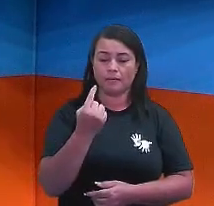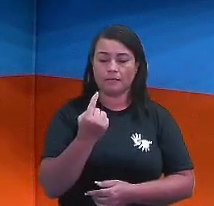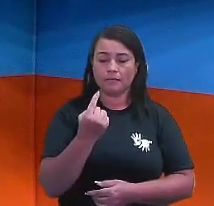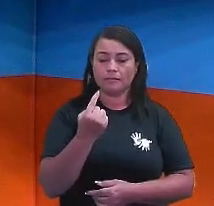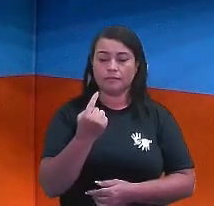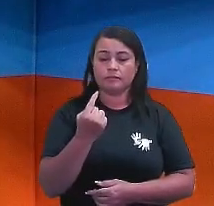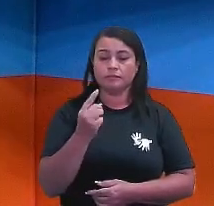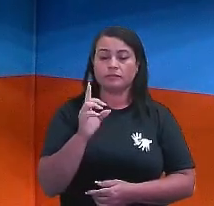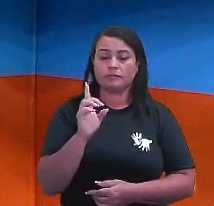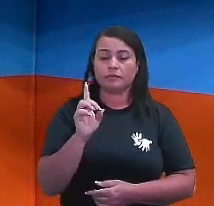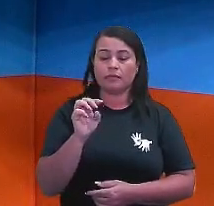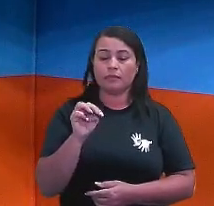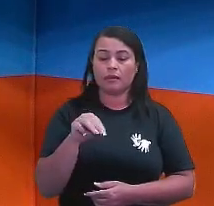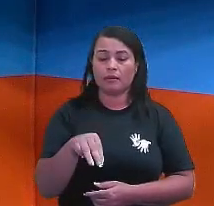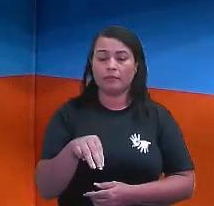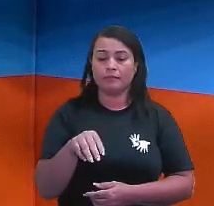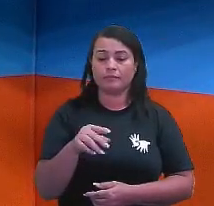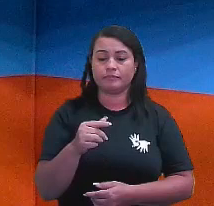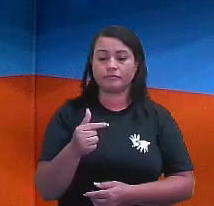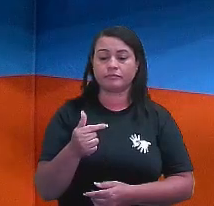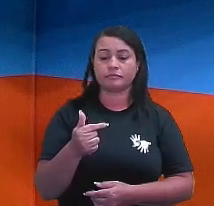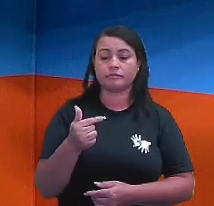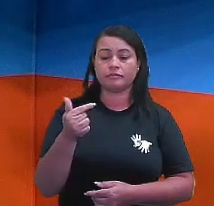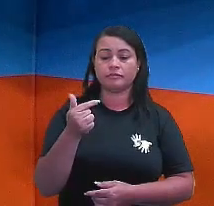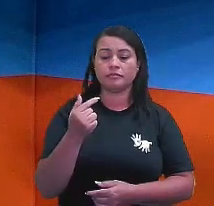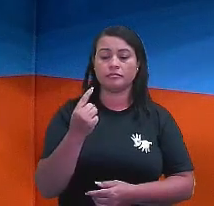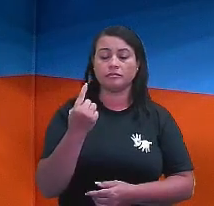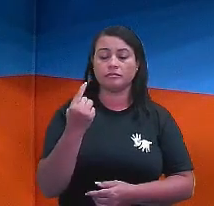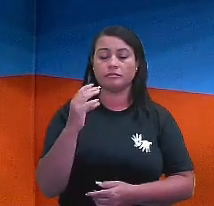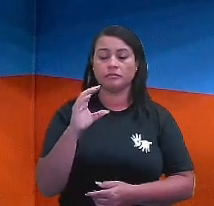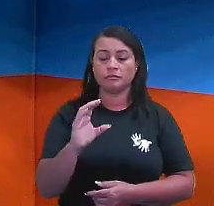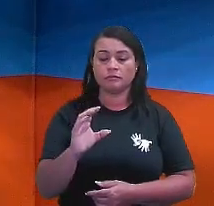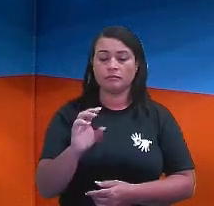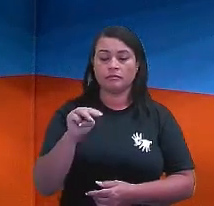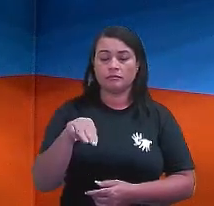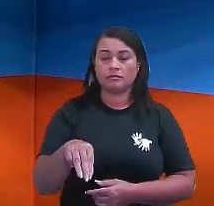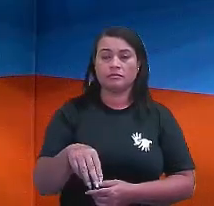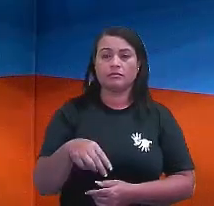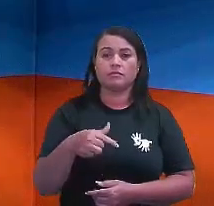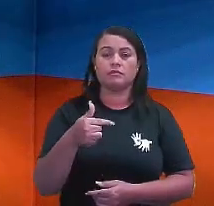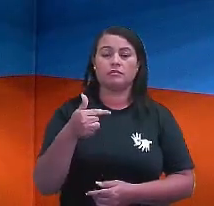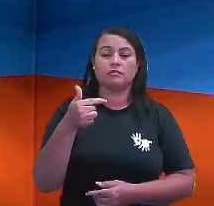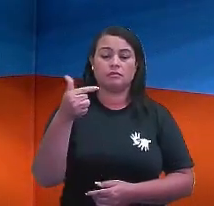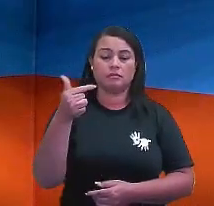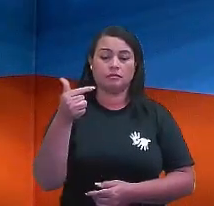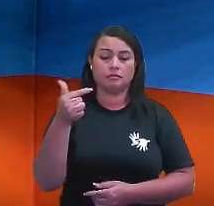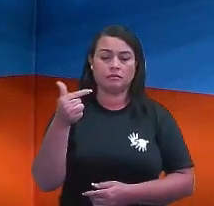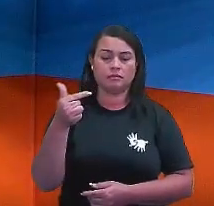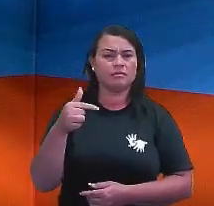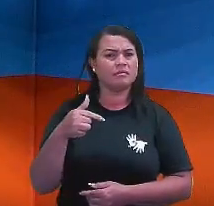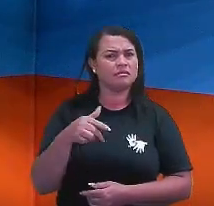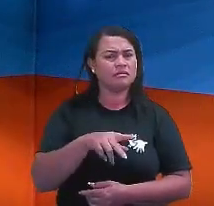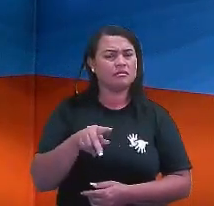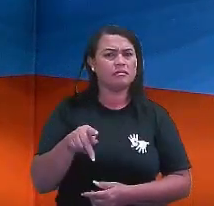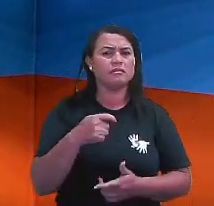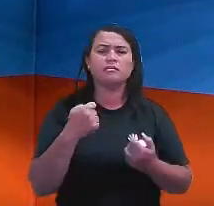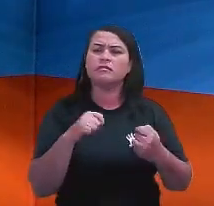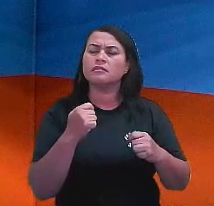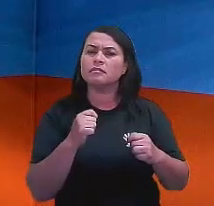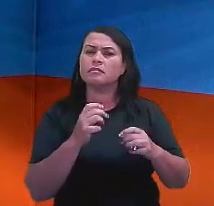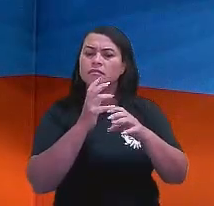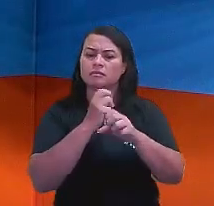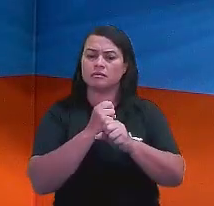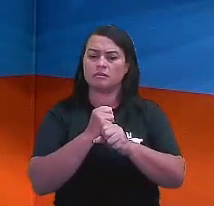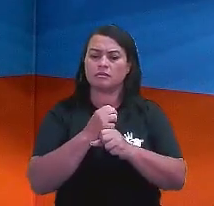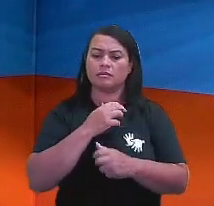1 decâmetro quadrado. E 1 centiare é igual a 1 metro quadrado. Ah, professora, mas se eu precisar fazer o